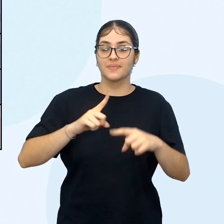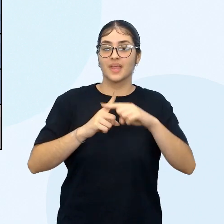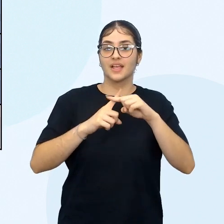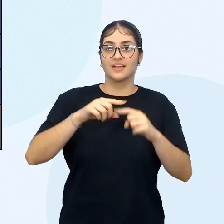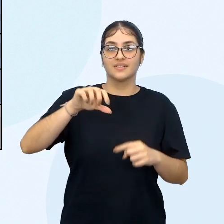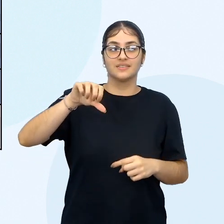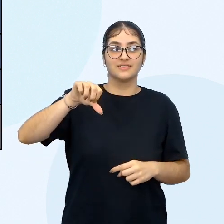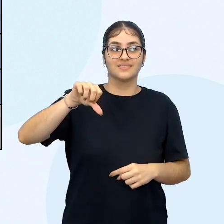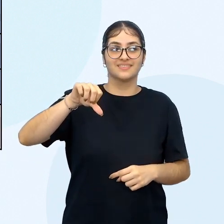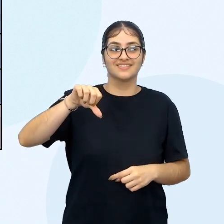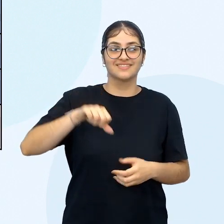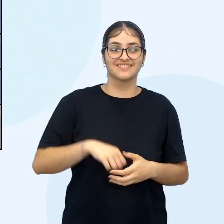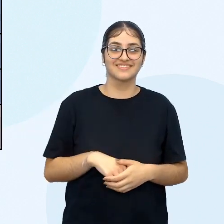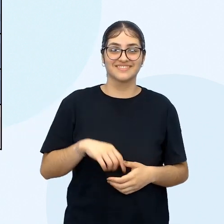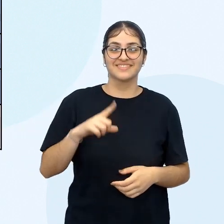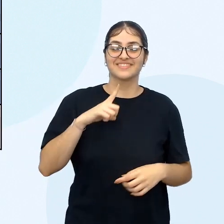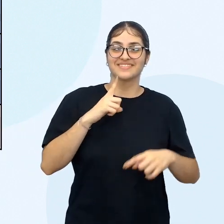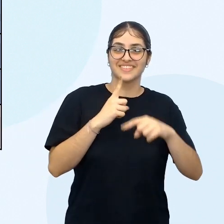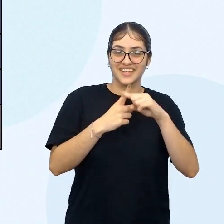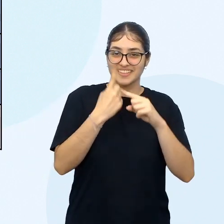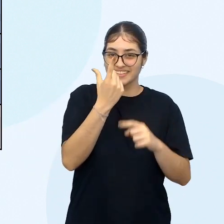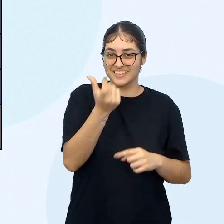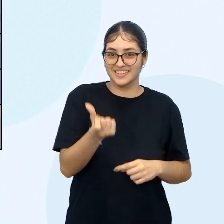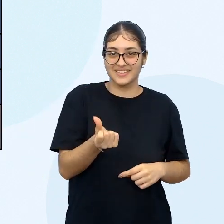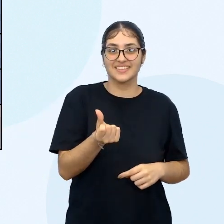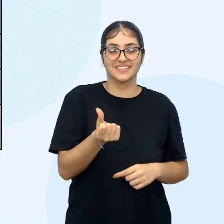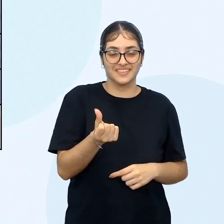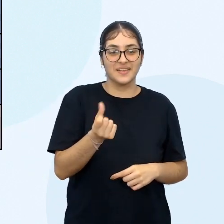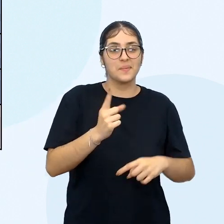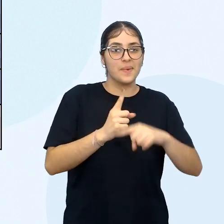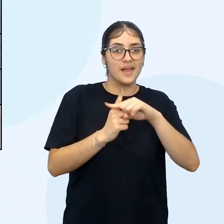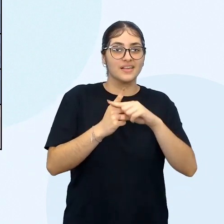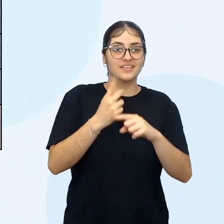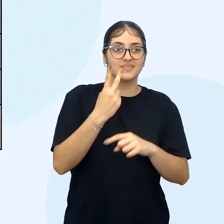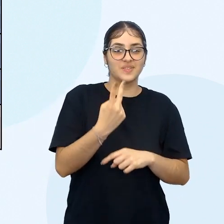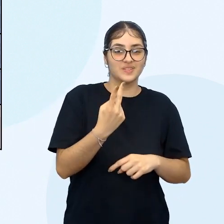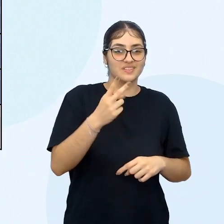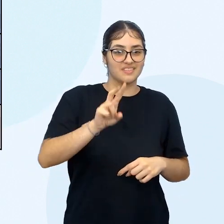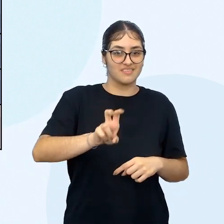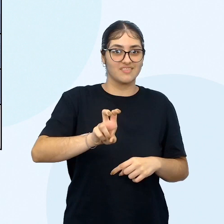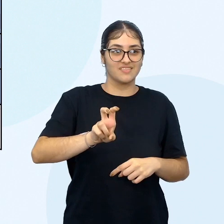9, mais 16, com mais 25.